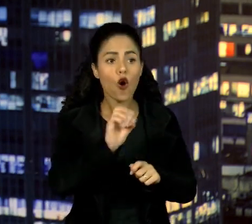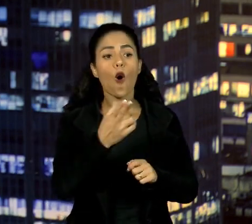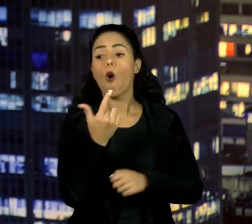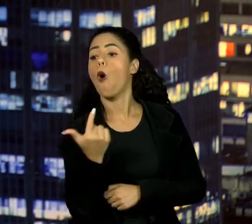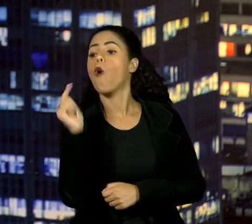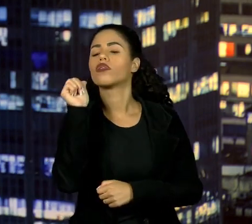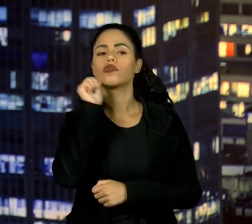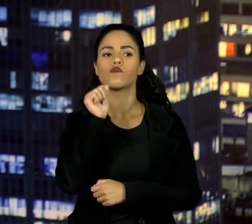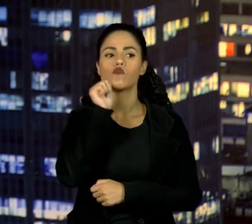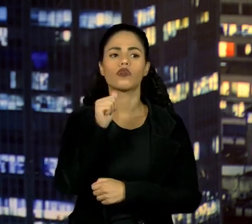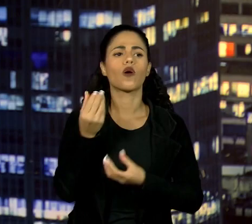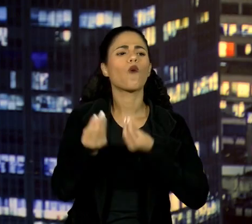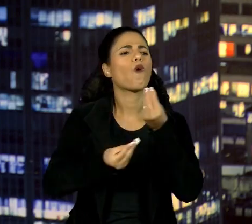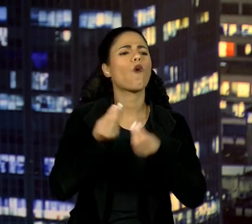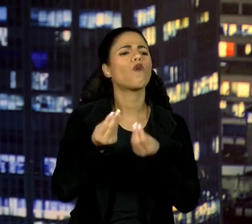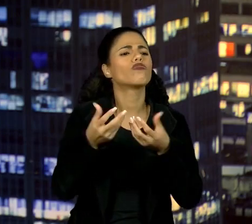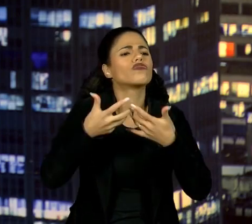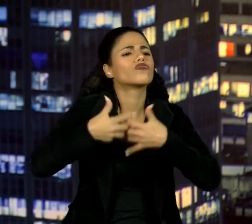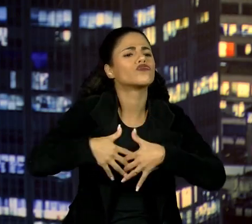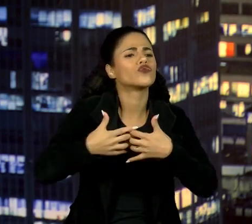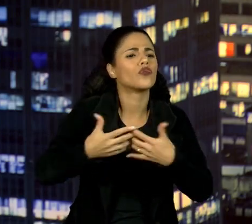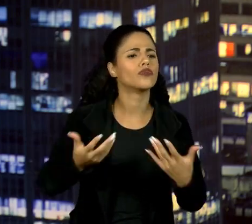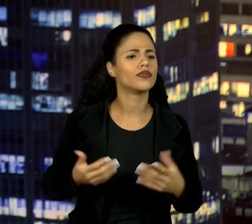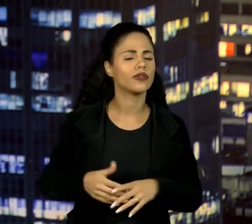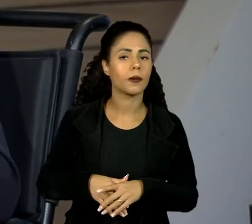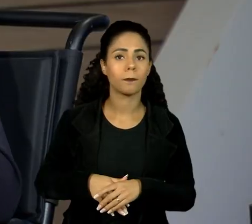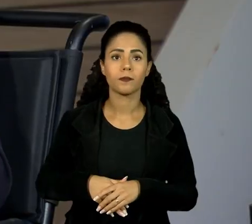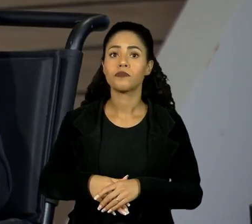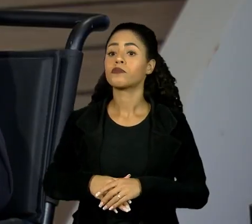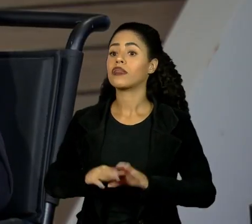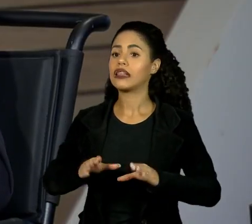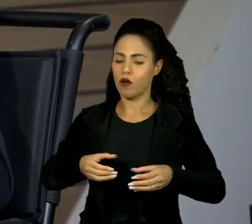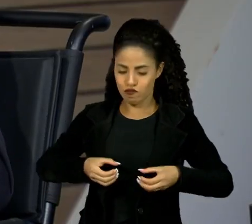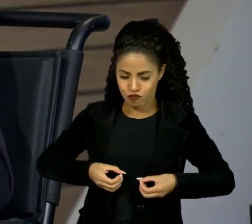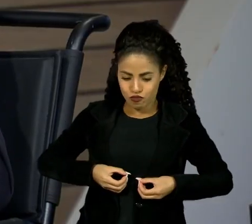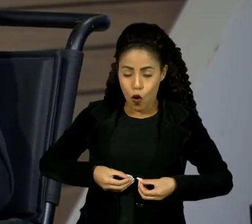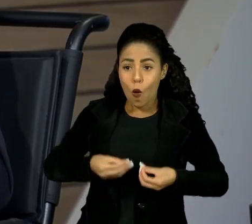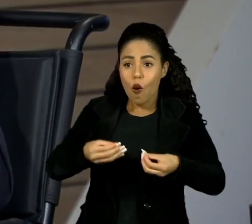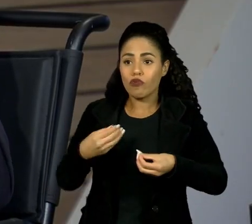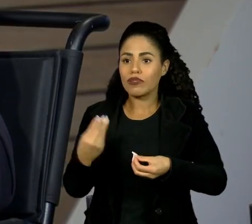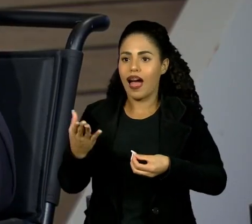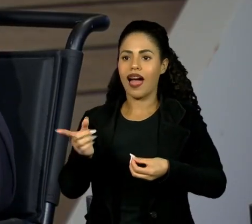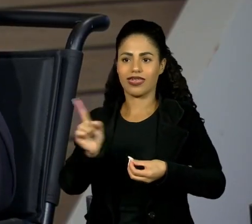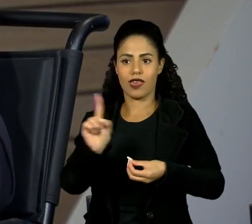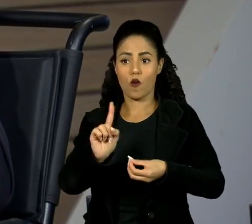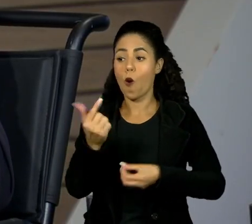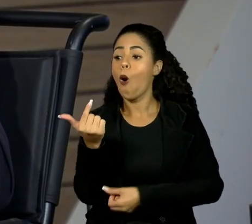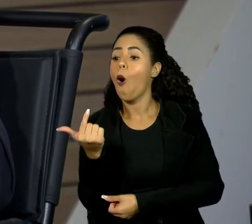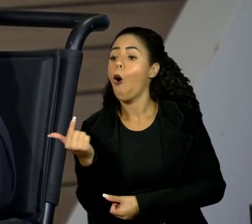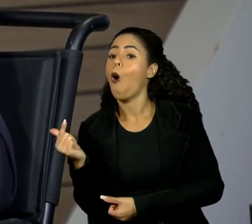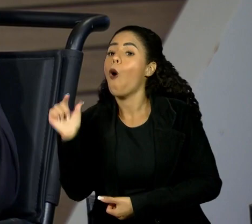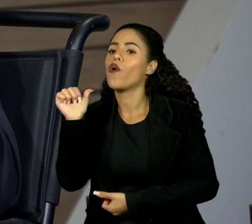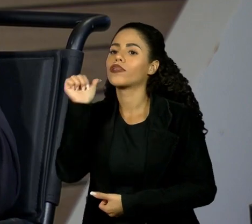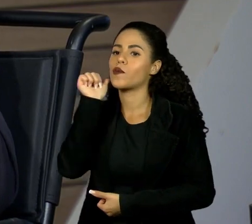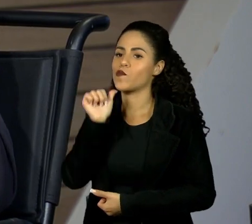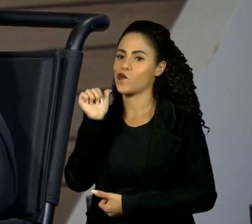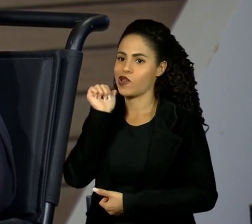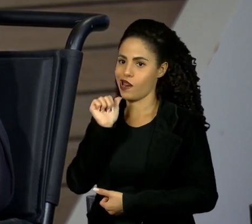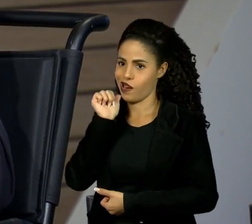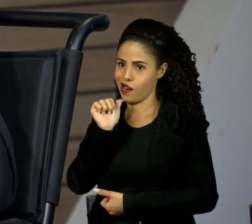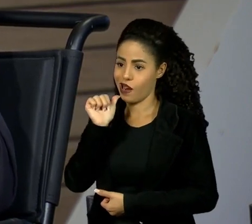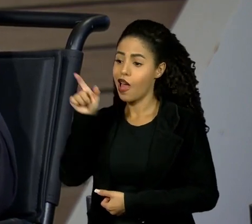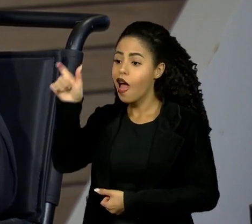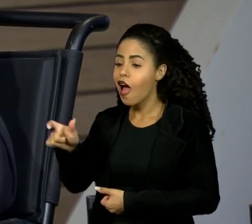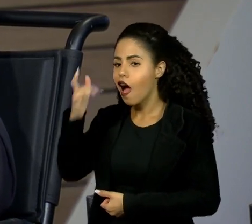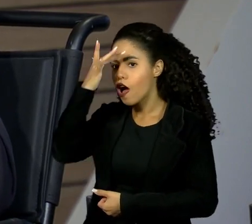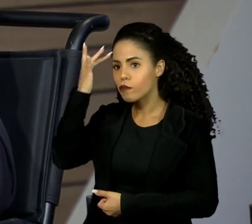bebê, mesmo que ela tiver óvulos viáveis. Não pode ser a mesma pessoa. Então, assim, pode, a